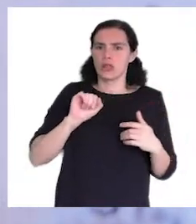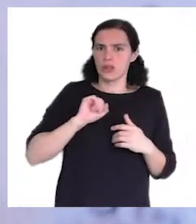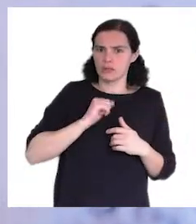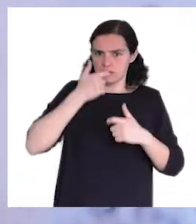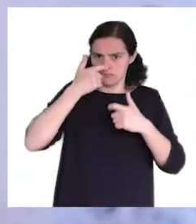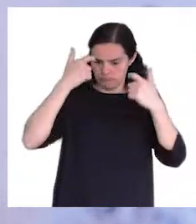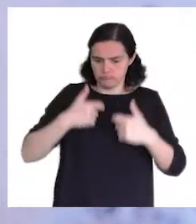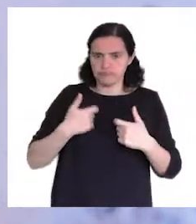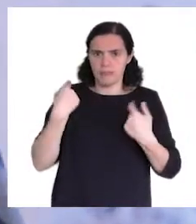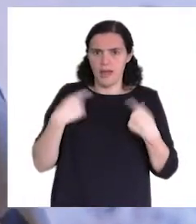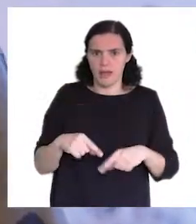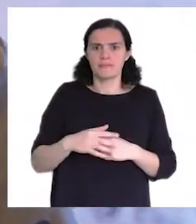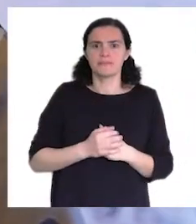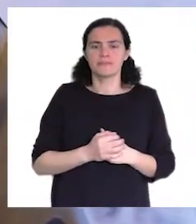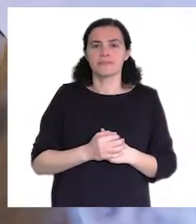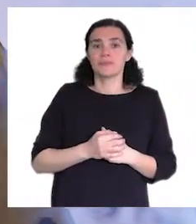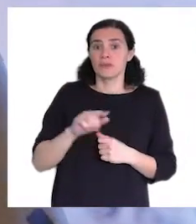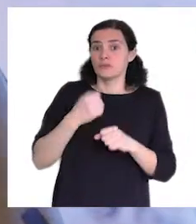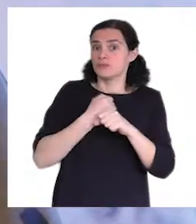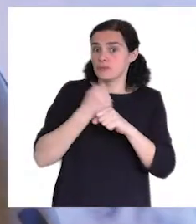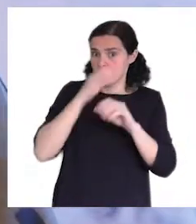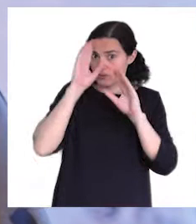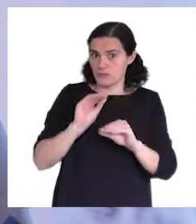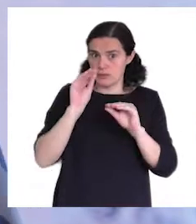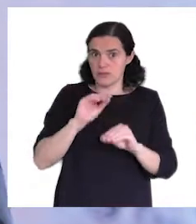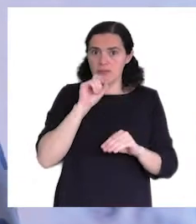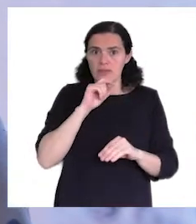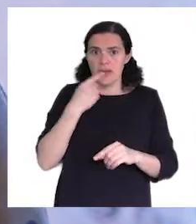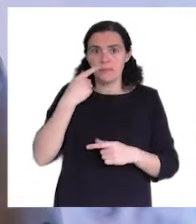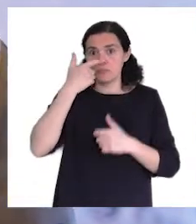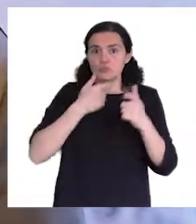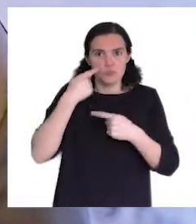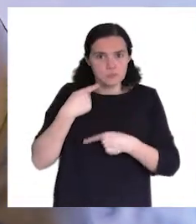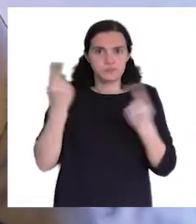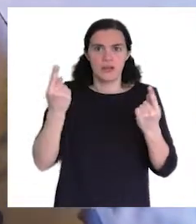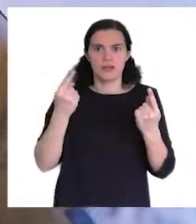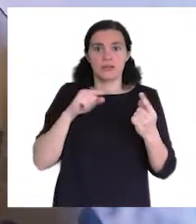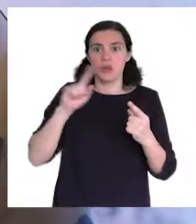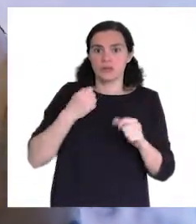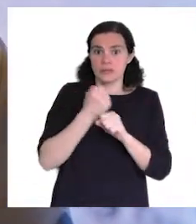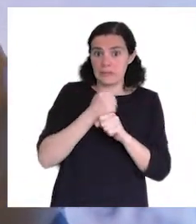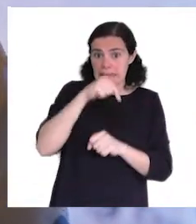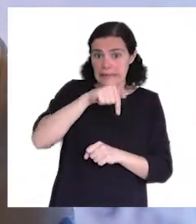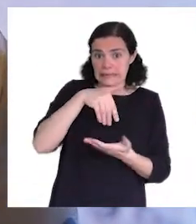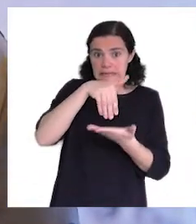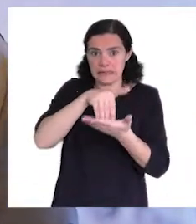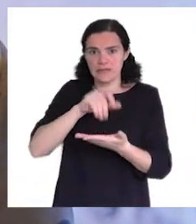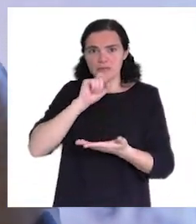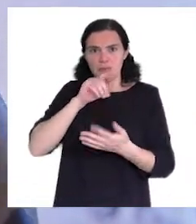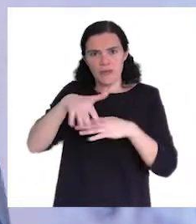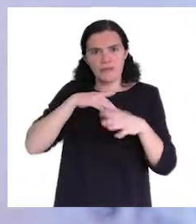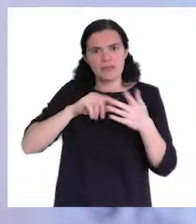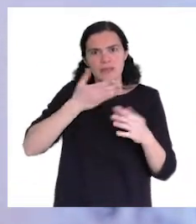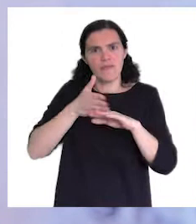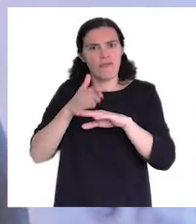responsabilidade cívica e, portanto, enquanto serviço educativo, podermos mostrar às pessoas que aquilo que trabalhamos aqui em Serralves pode